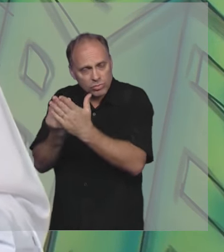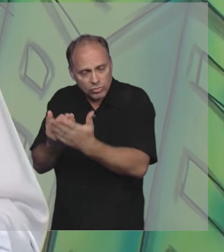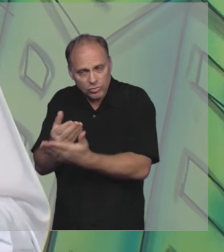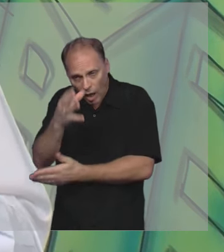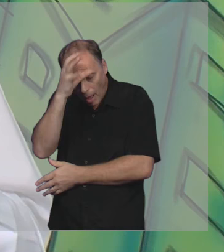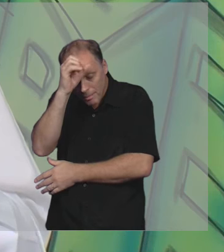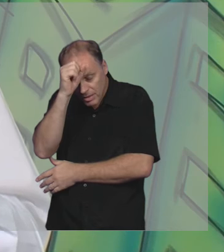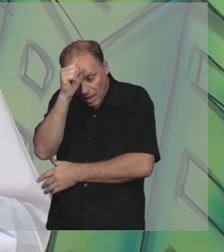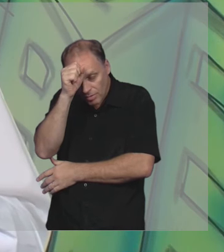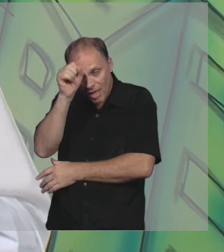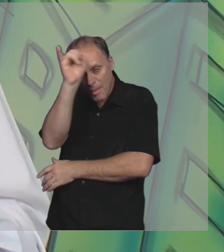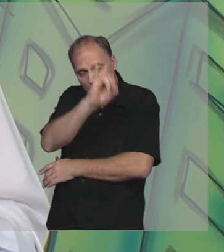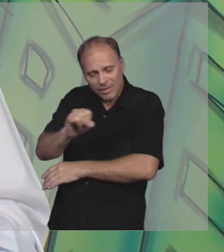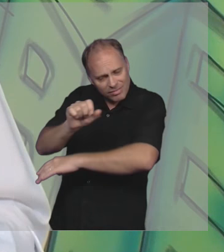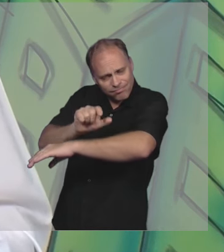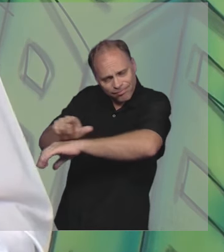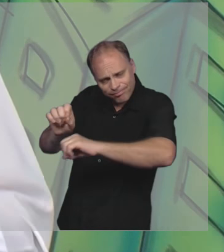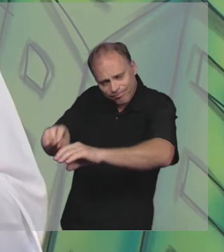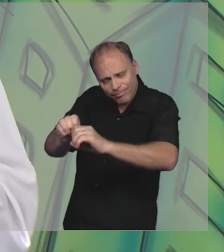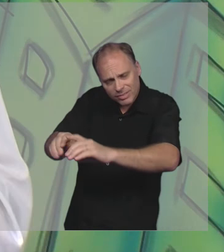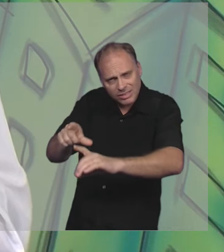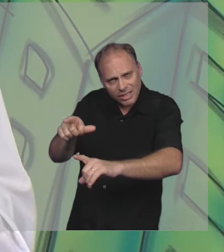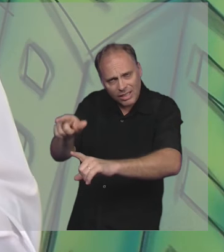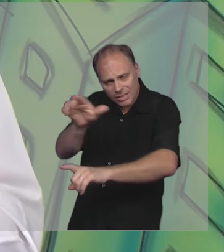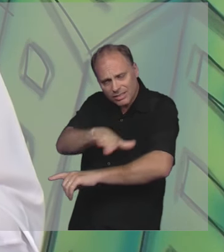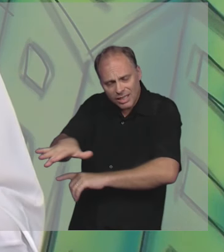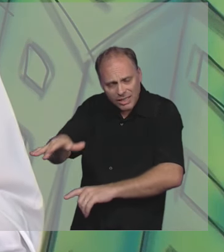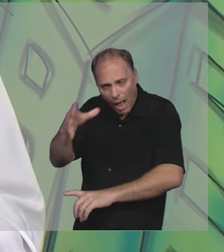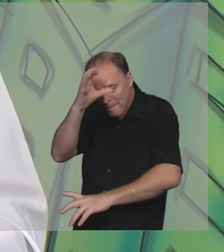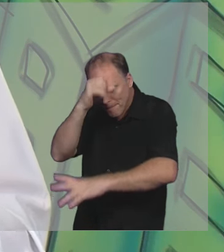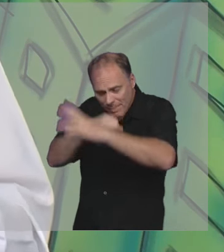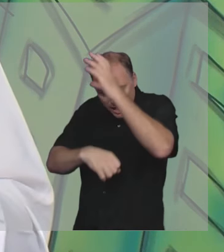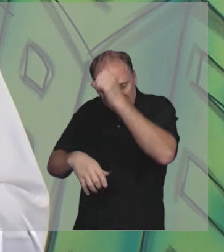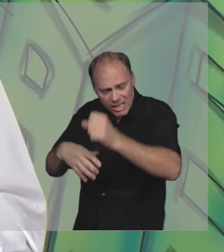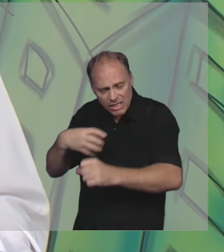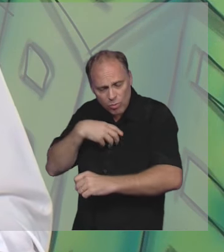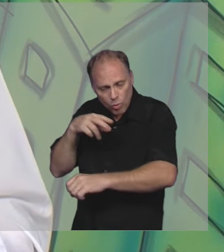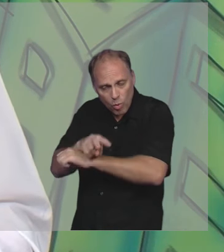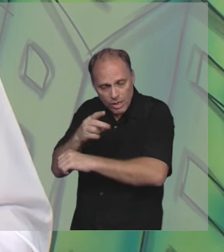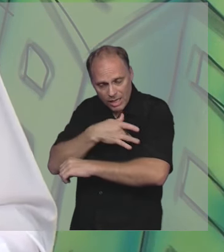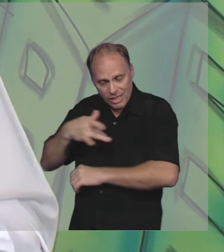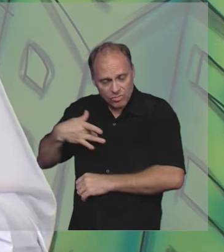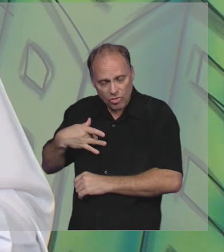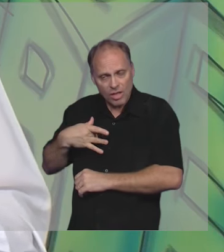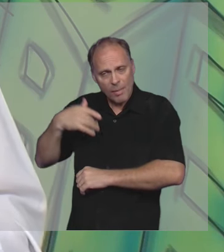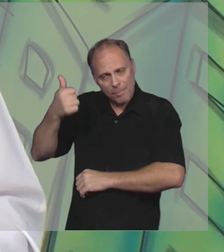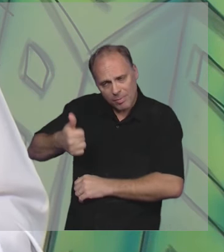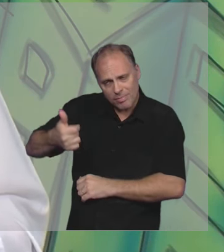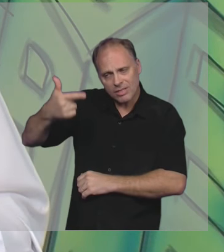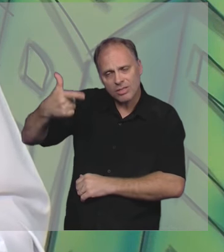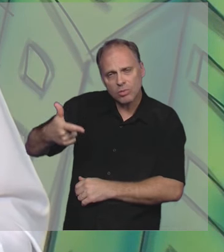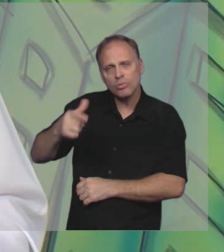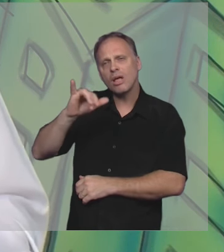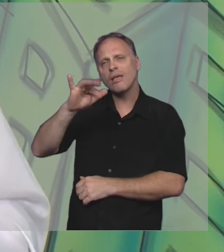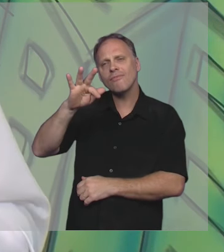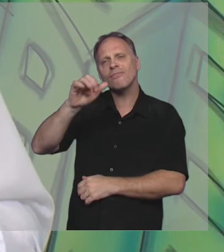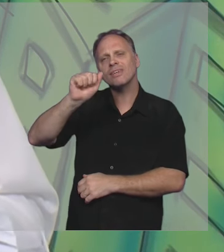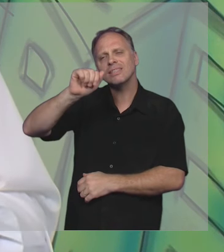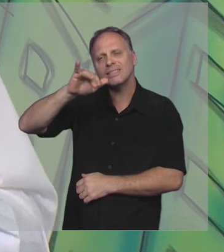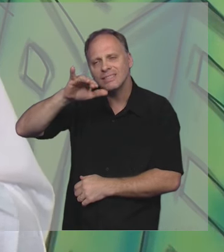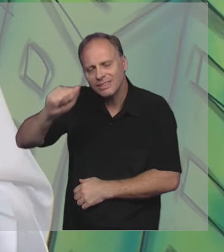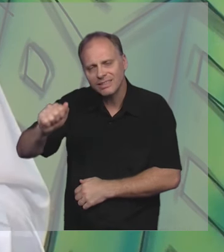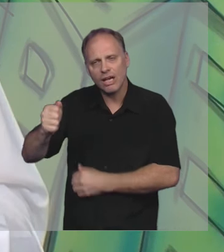pessoas receberem uma educação na primeira infância, na segunda infância, o adulto jovem, o